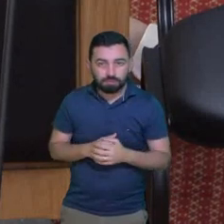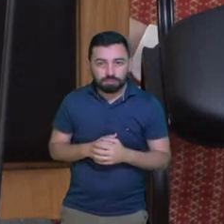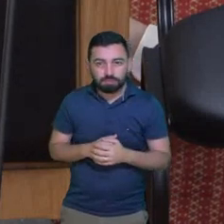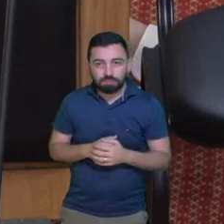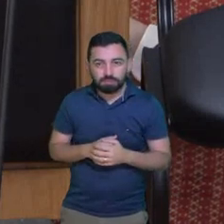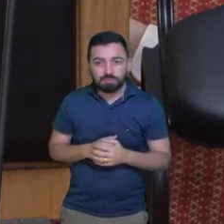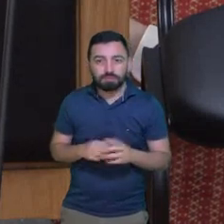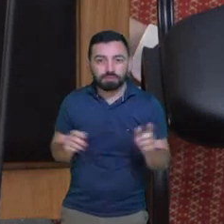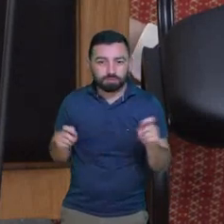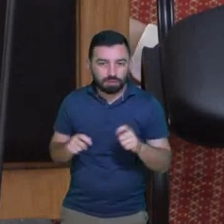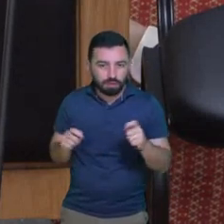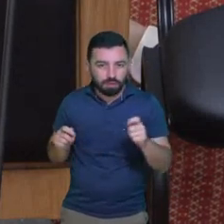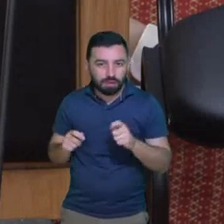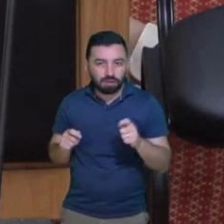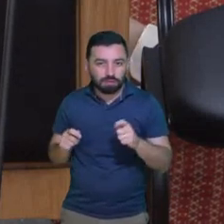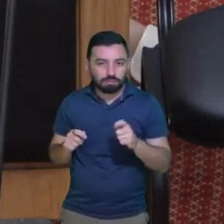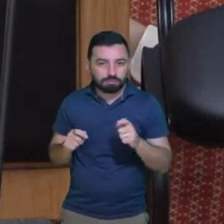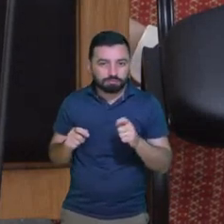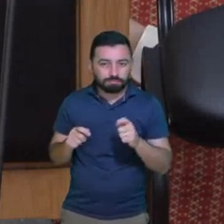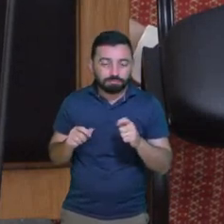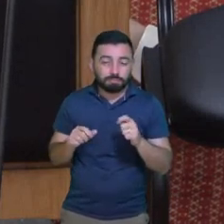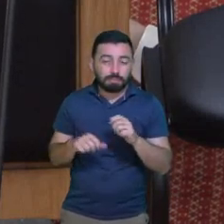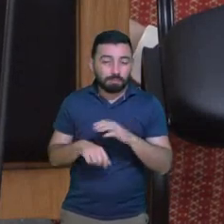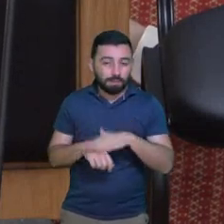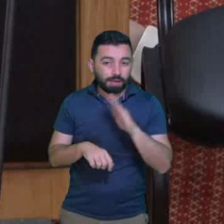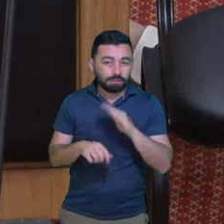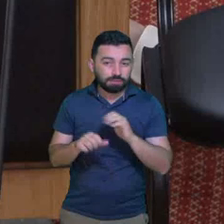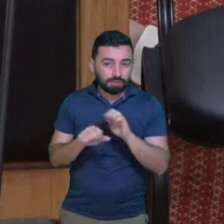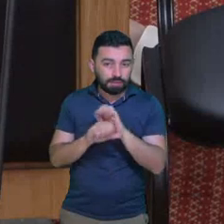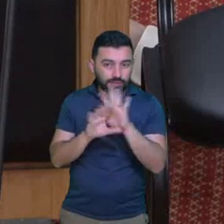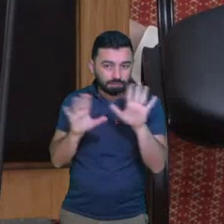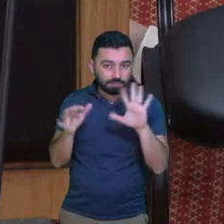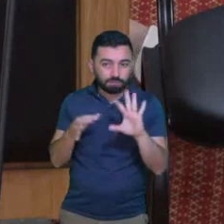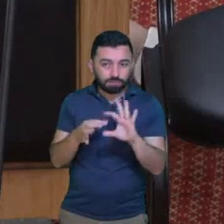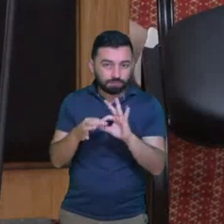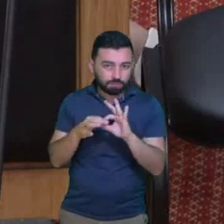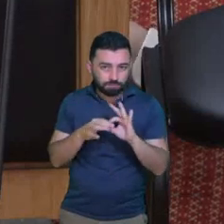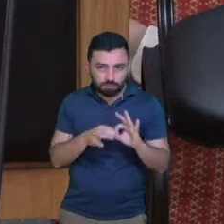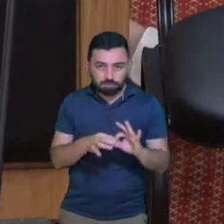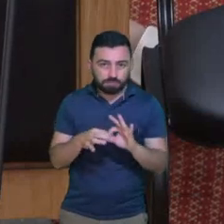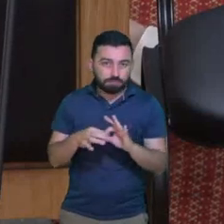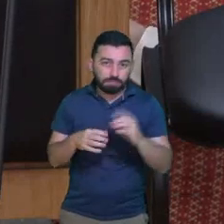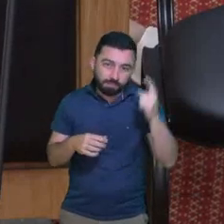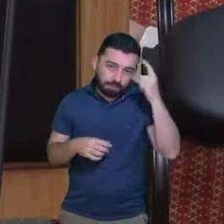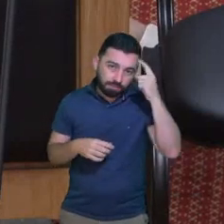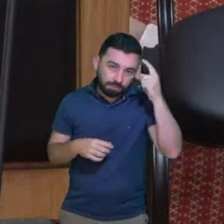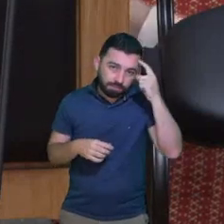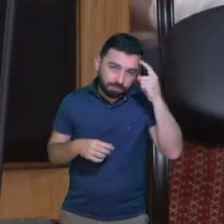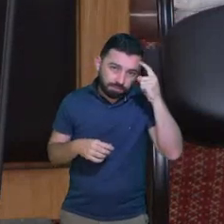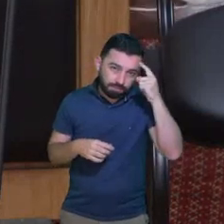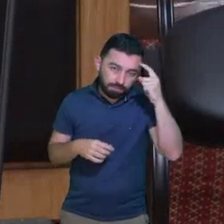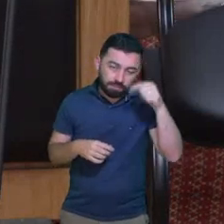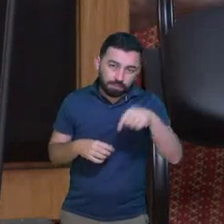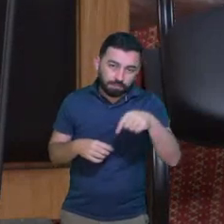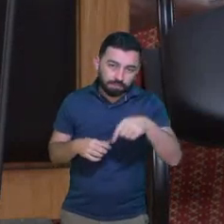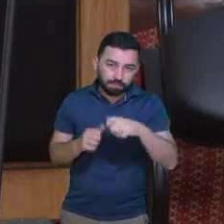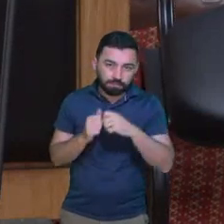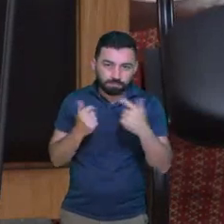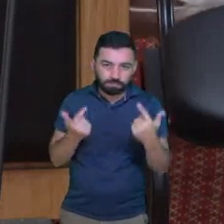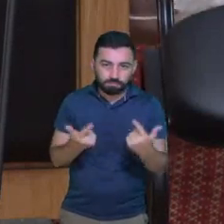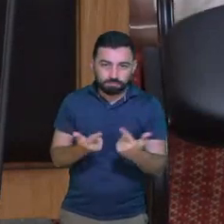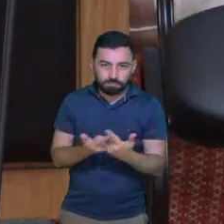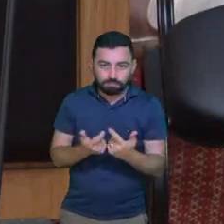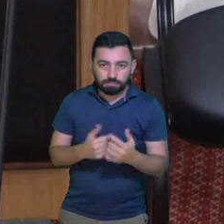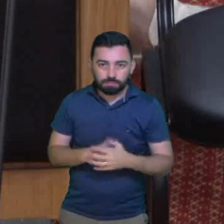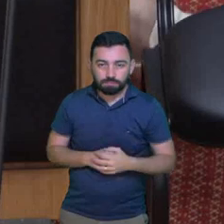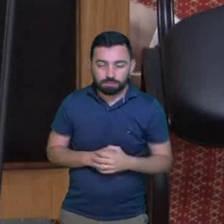poder olhar com clareza e também unir que a gente já tá pensando e fazendo aqui na na ALC tá então